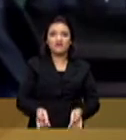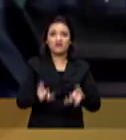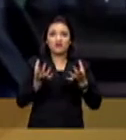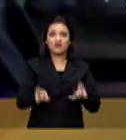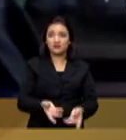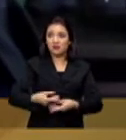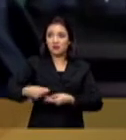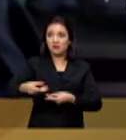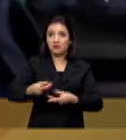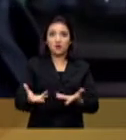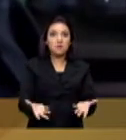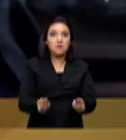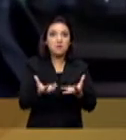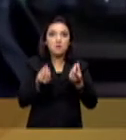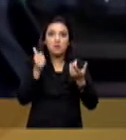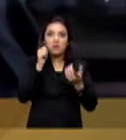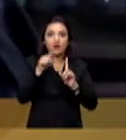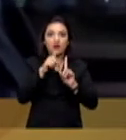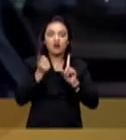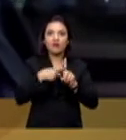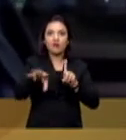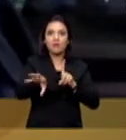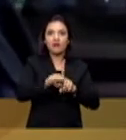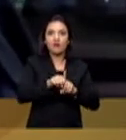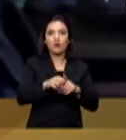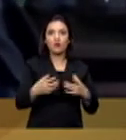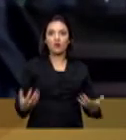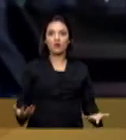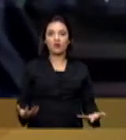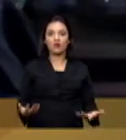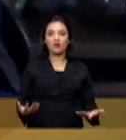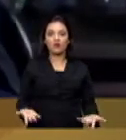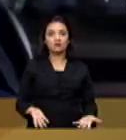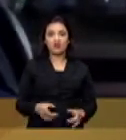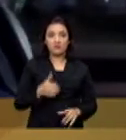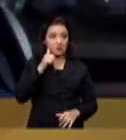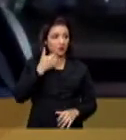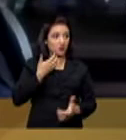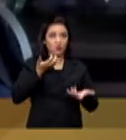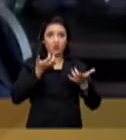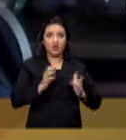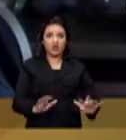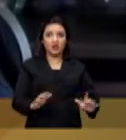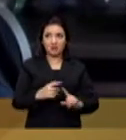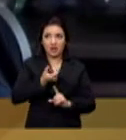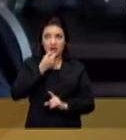mulheres engravidou quando elas não desejavam ter